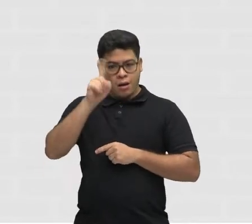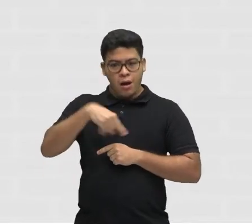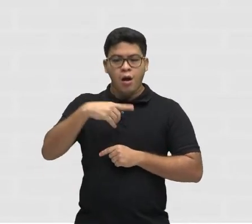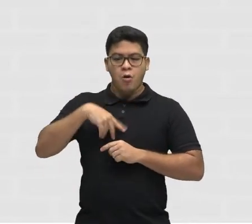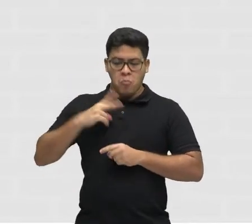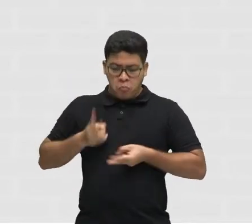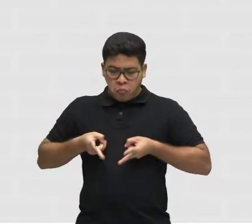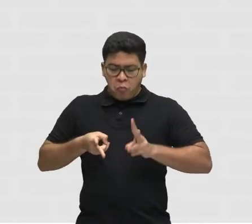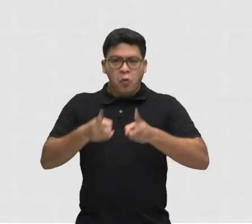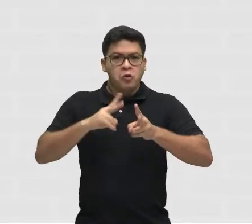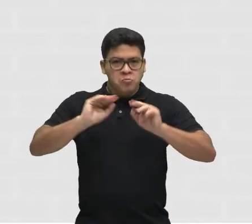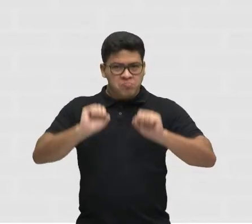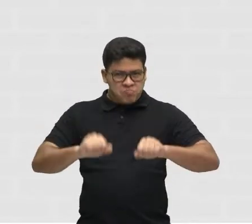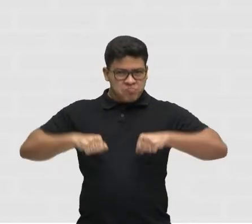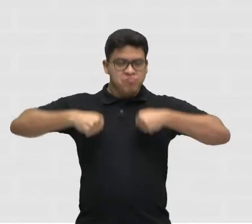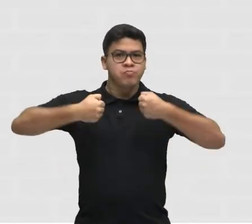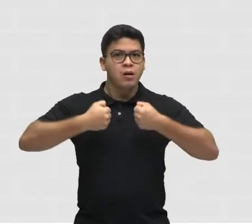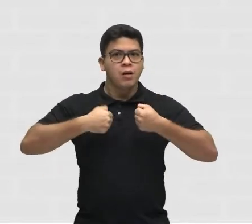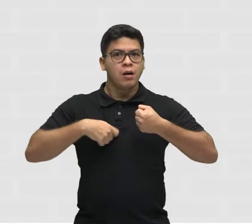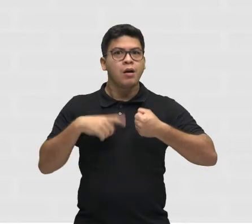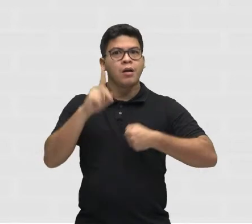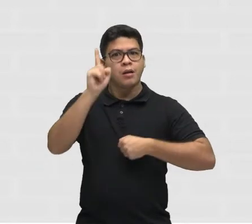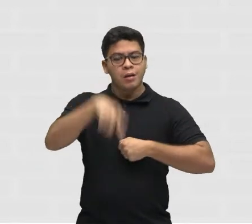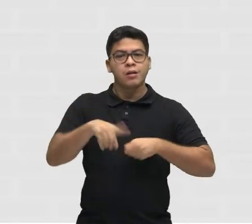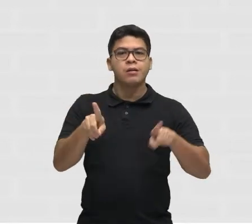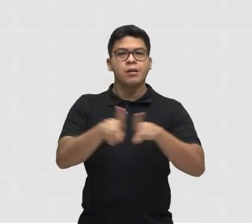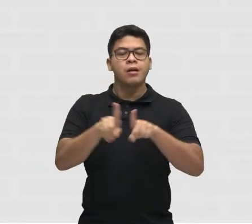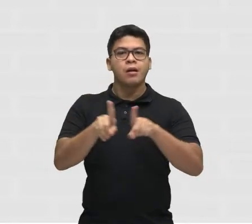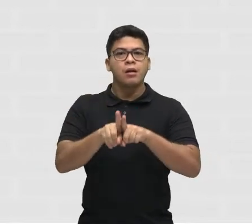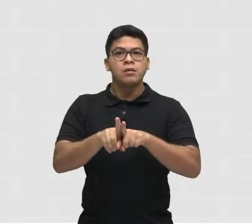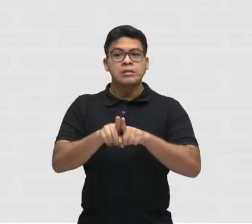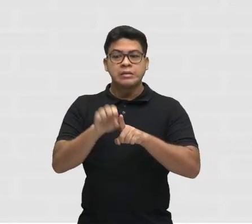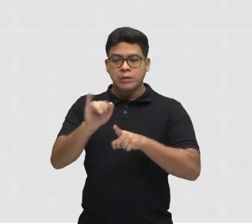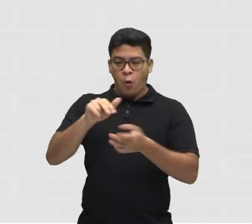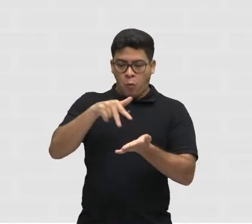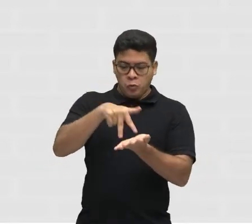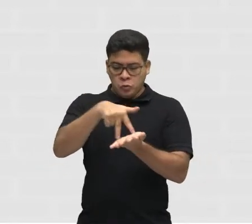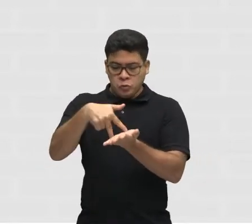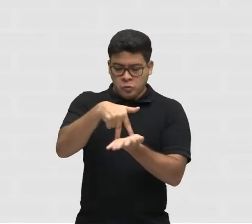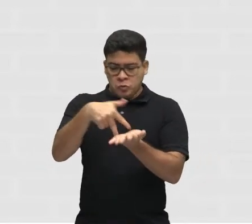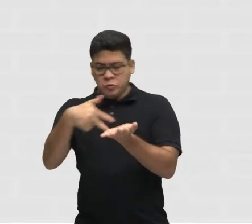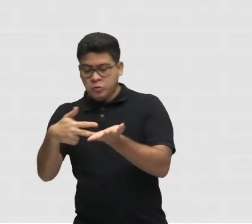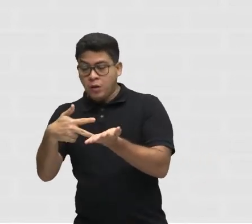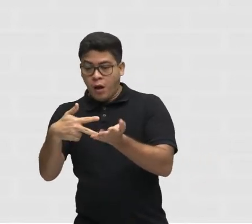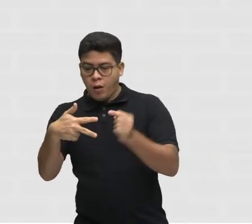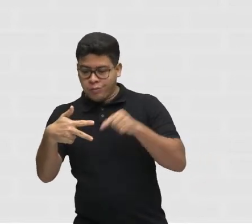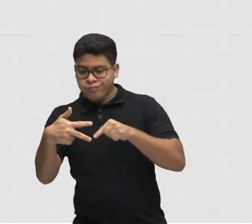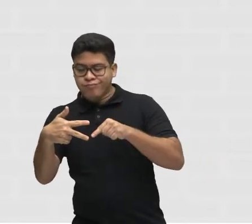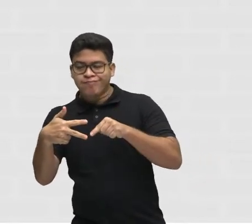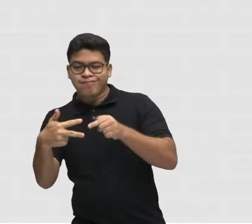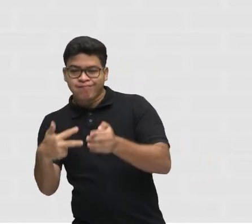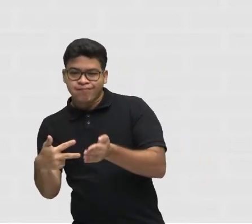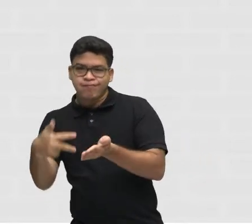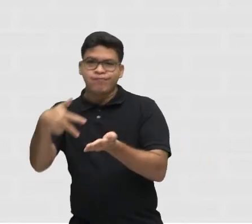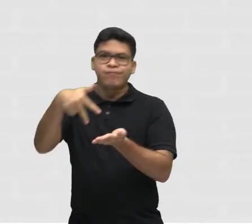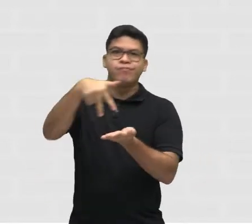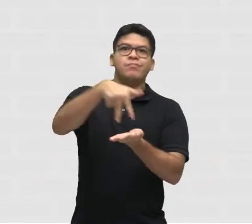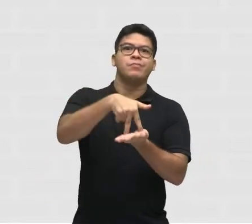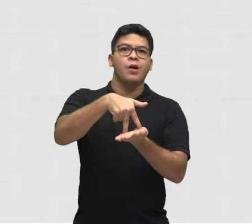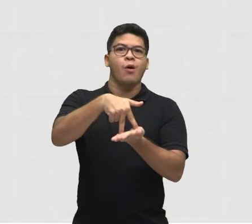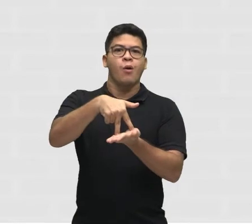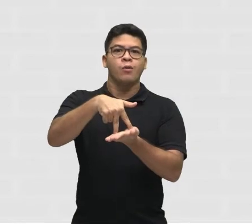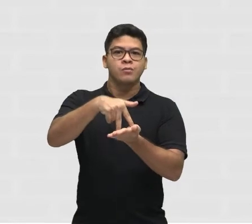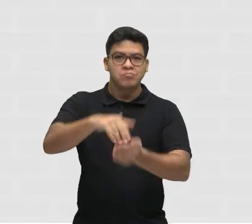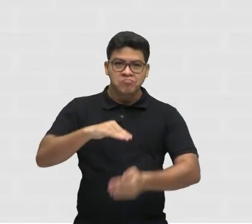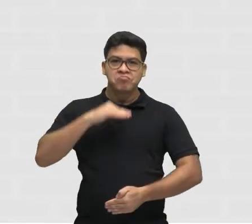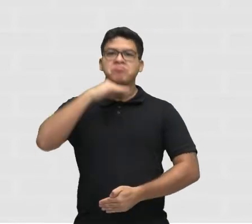na vida, mas é a habilidade de que quando eu for cair, eu vou também conseguir levantar. Tá? Se existe queda, já